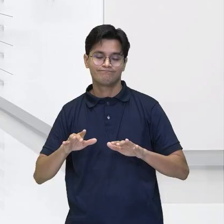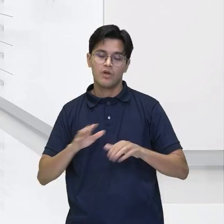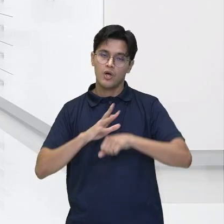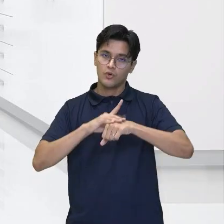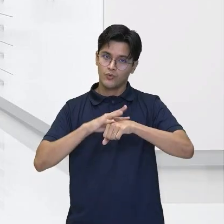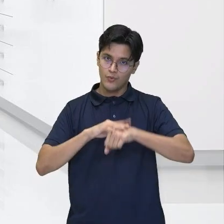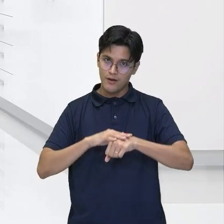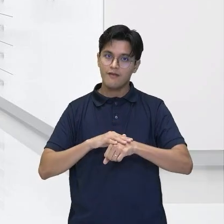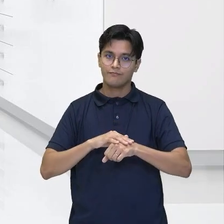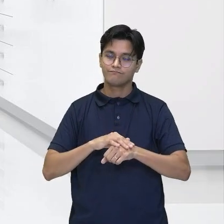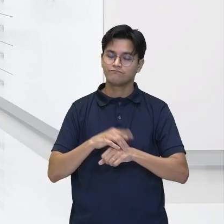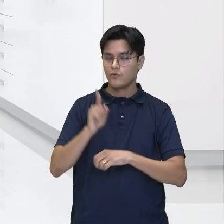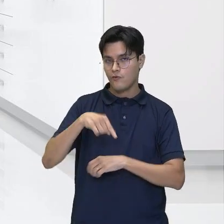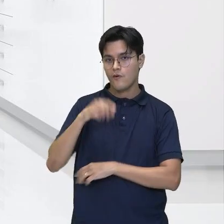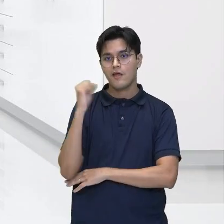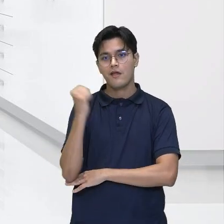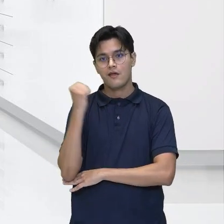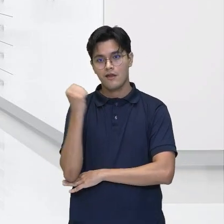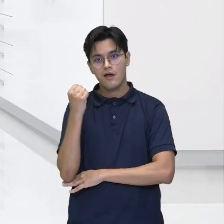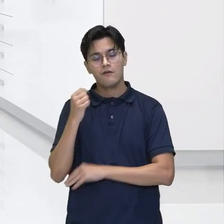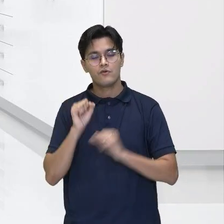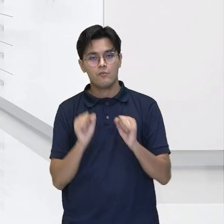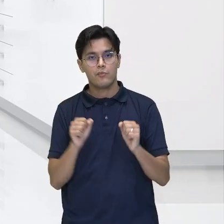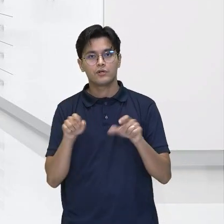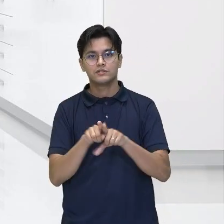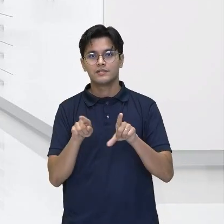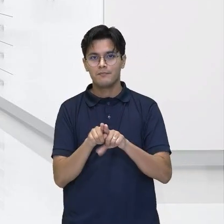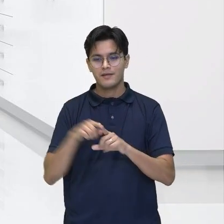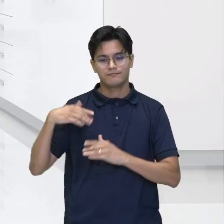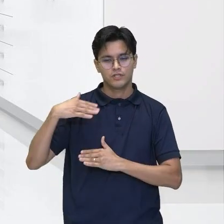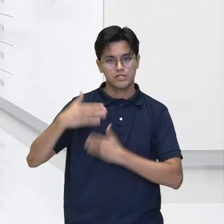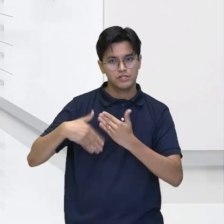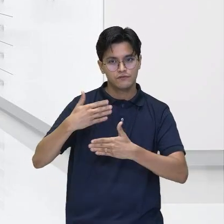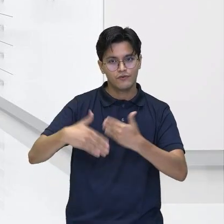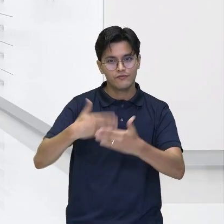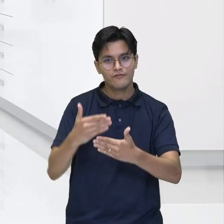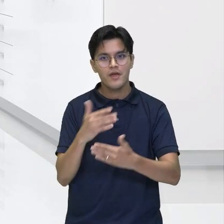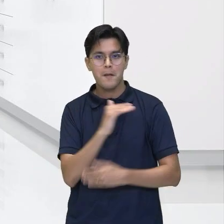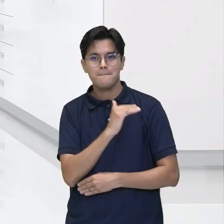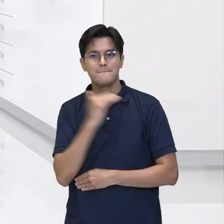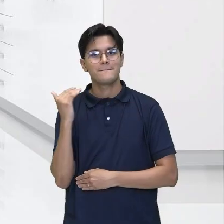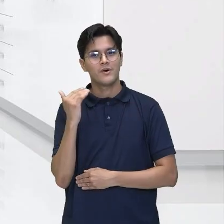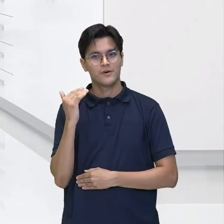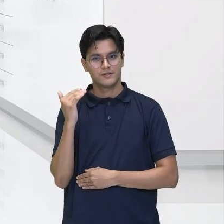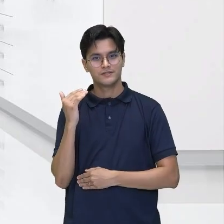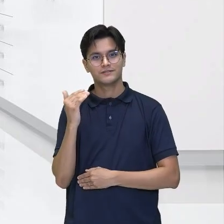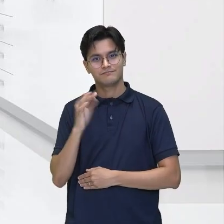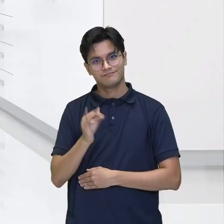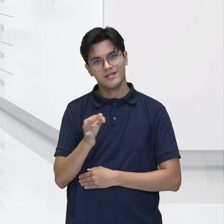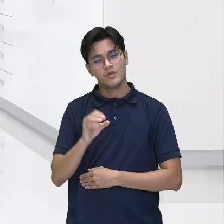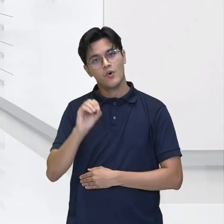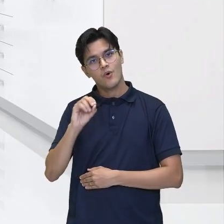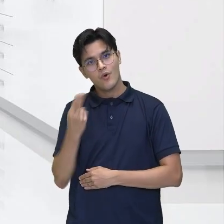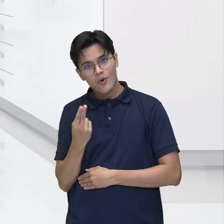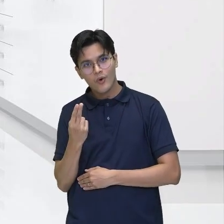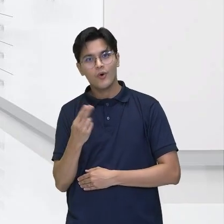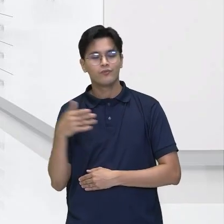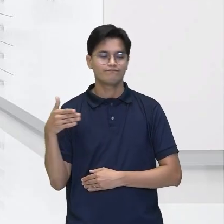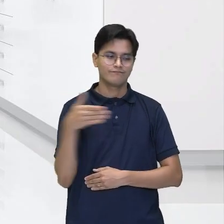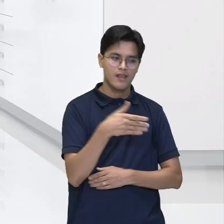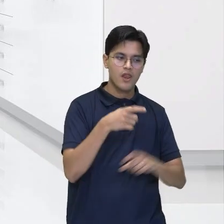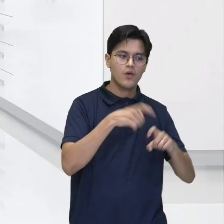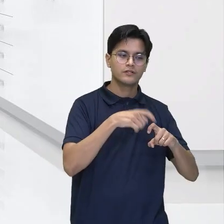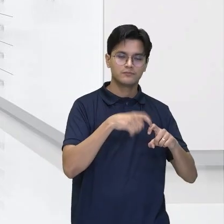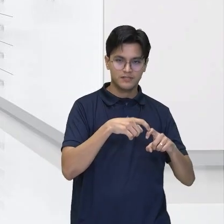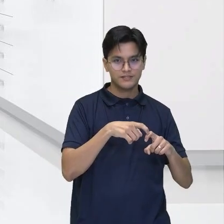podem causar aí também o óbito, né? Pode causar internação hospitalar. E essas